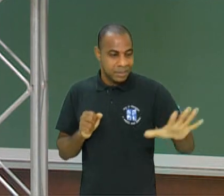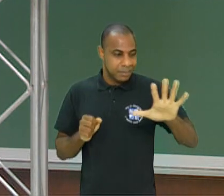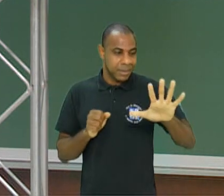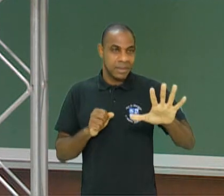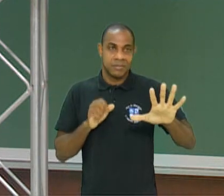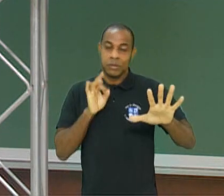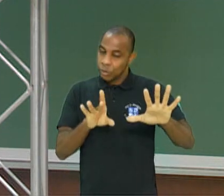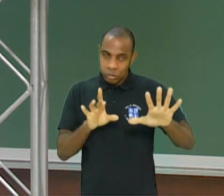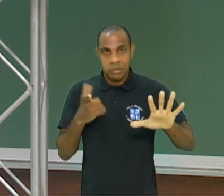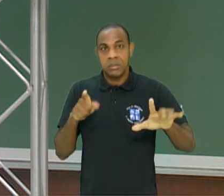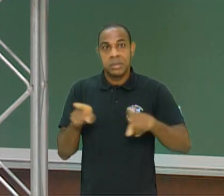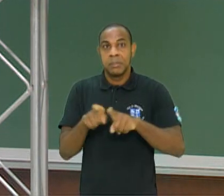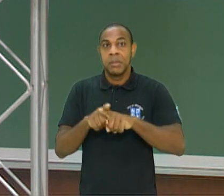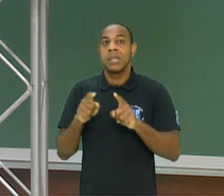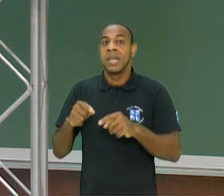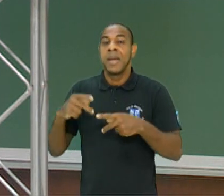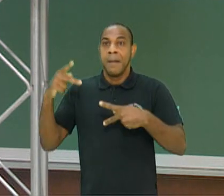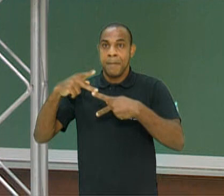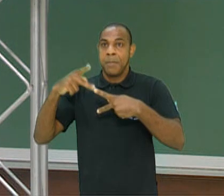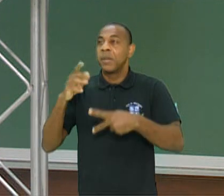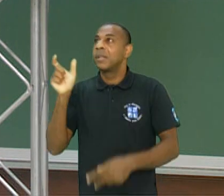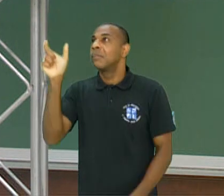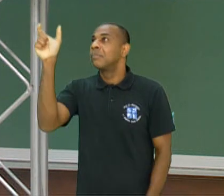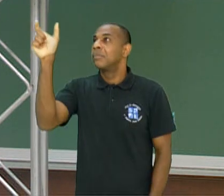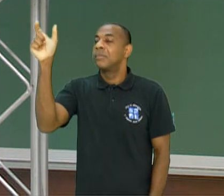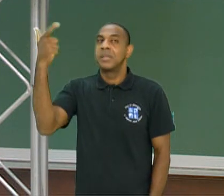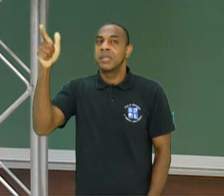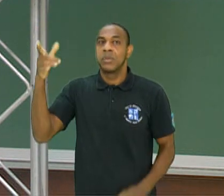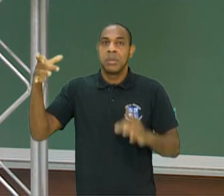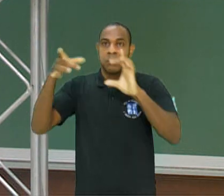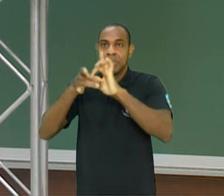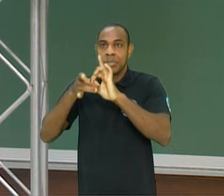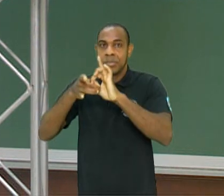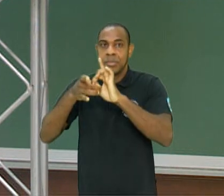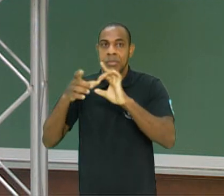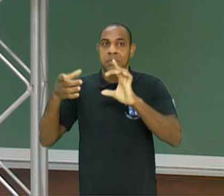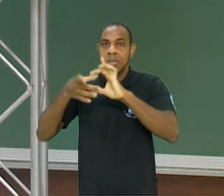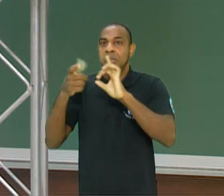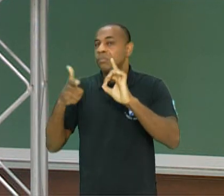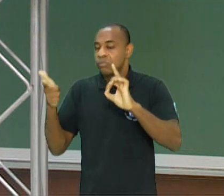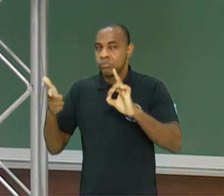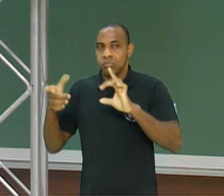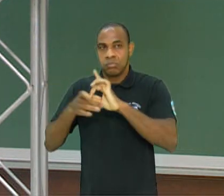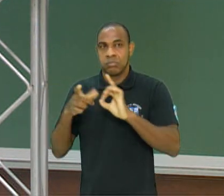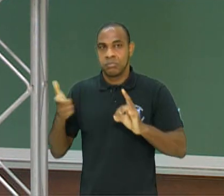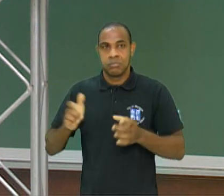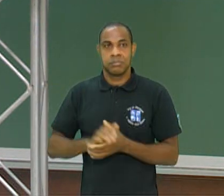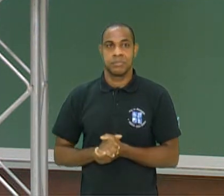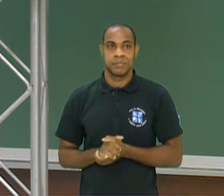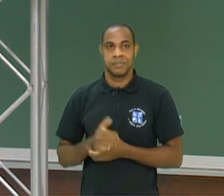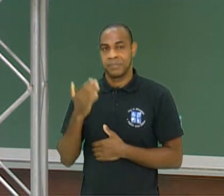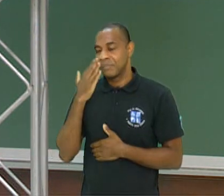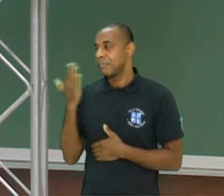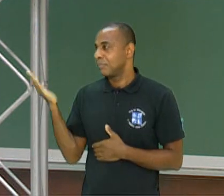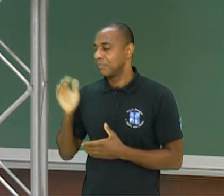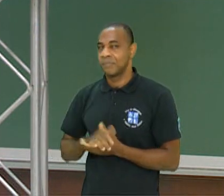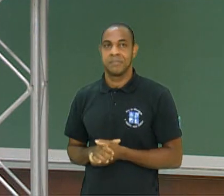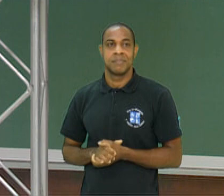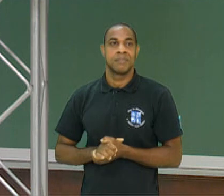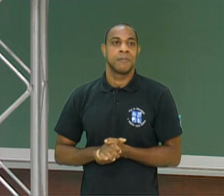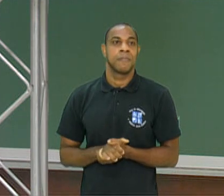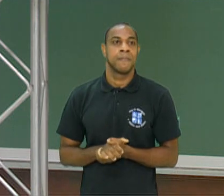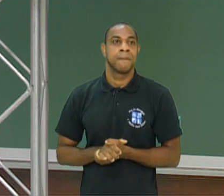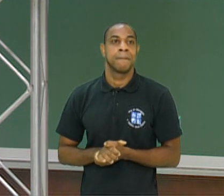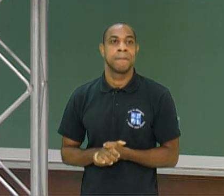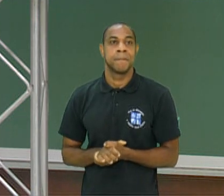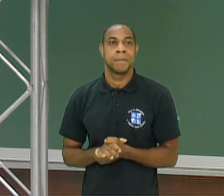dessa preposição que está aqui, que não é utilizada junto com a preposição beside, tá bom? E a número 2,